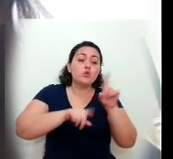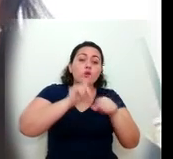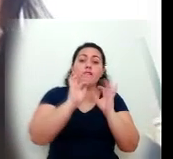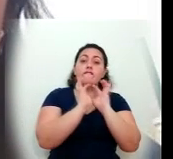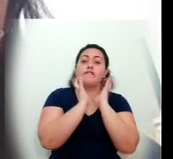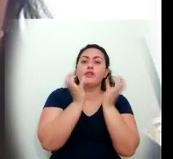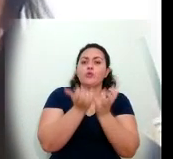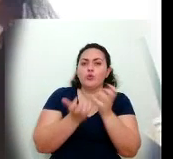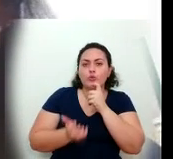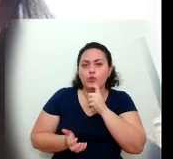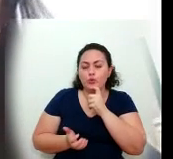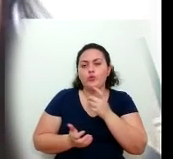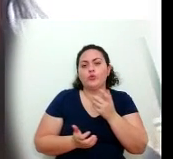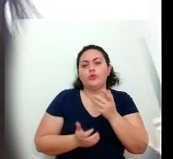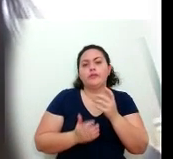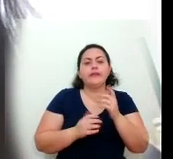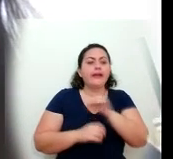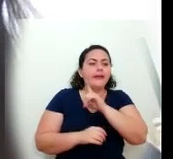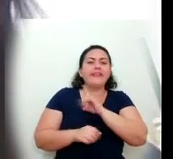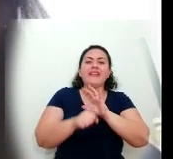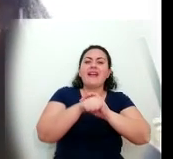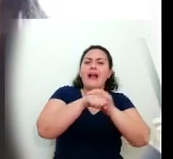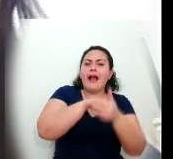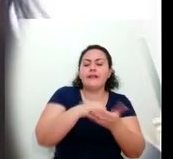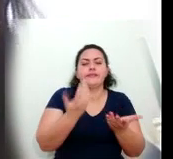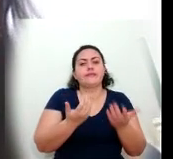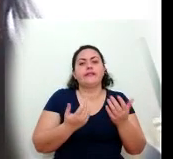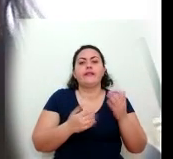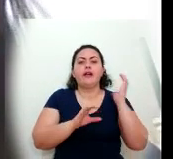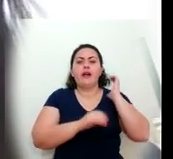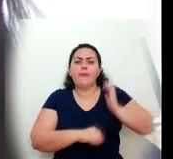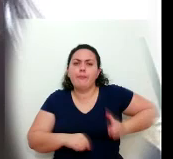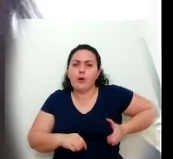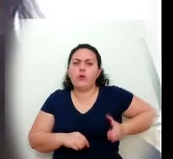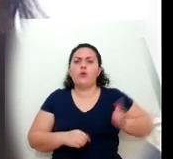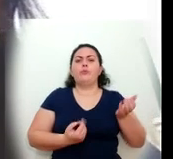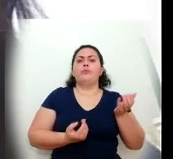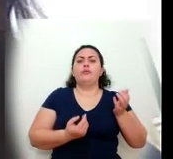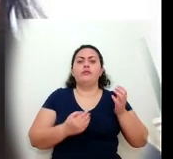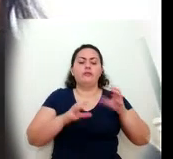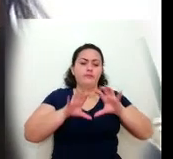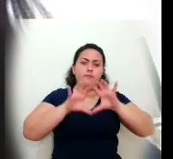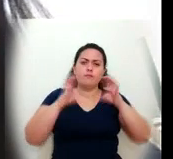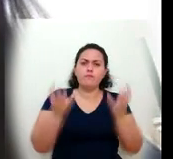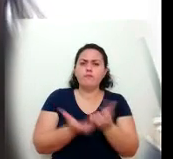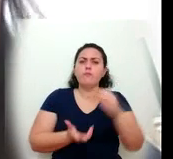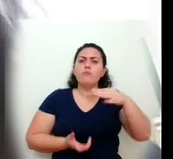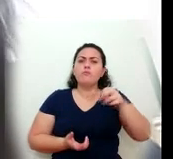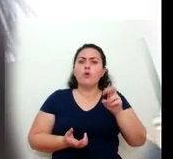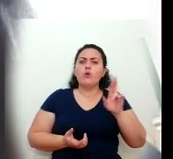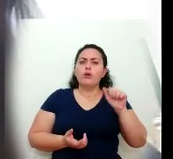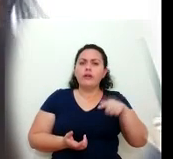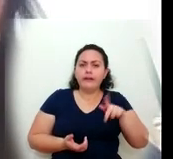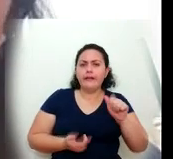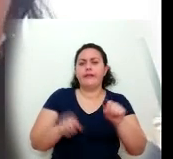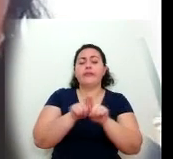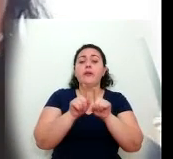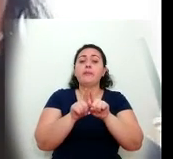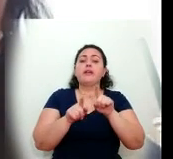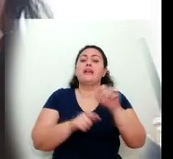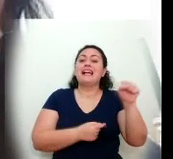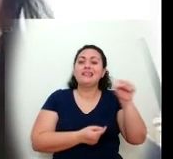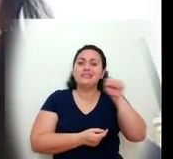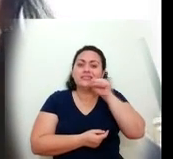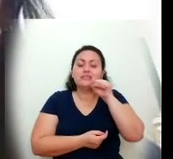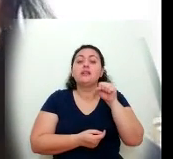verduras, essas verduras com casca, né? Também as abóboras, morangas, né? Tem uma durabilidade boa, a cenoura, né?